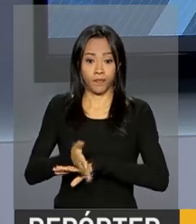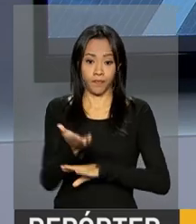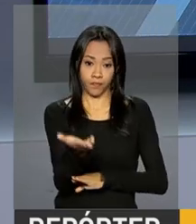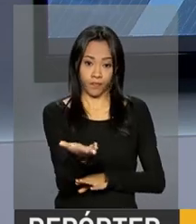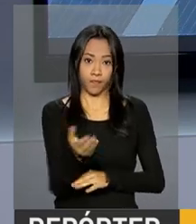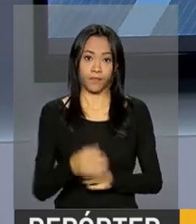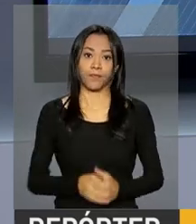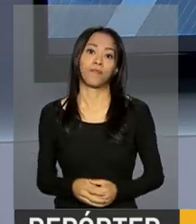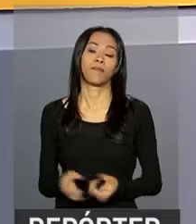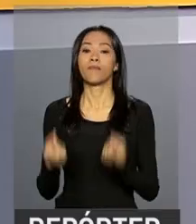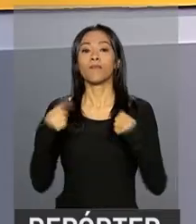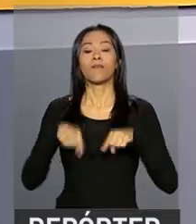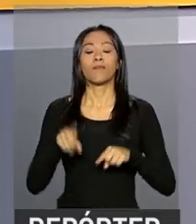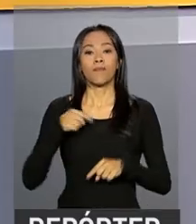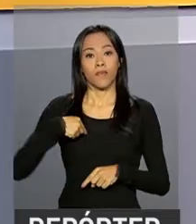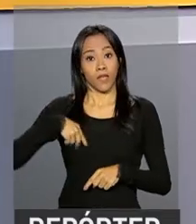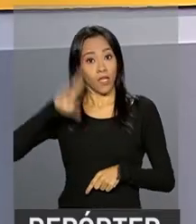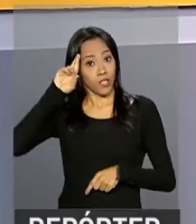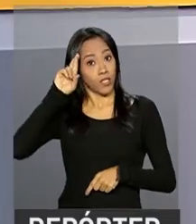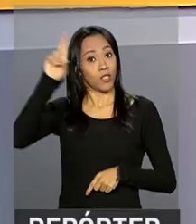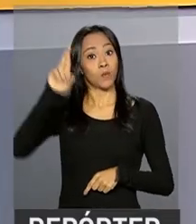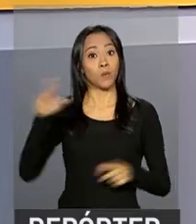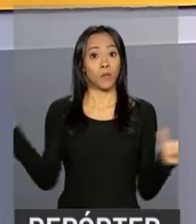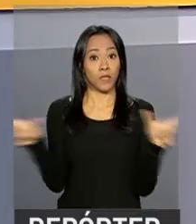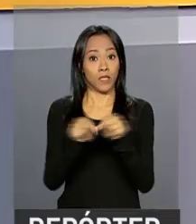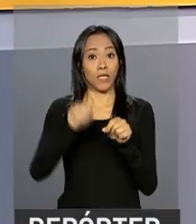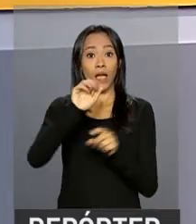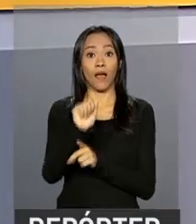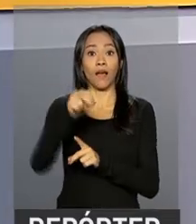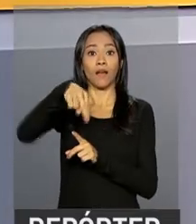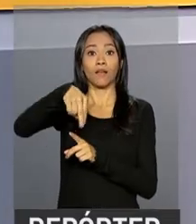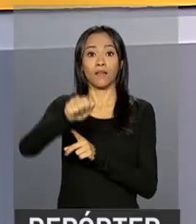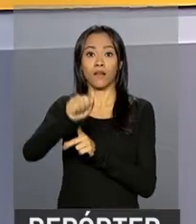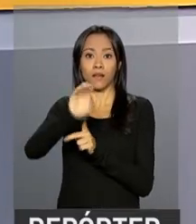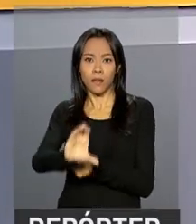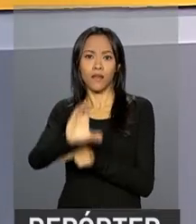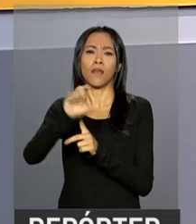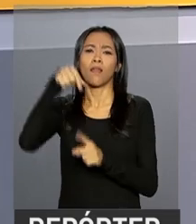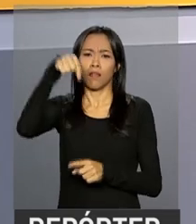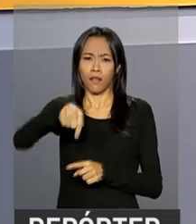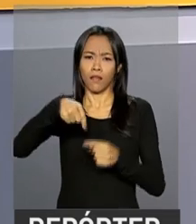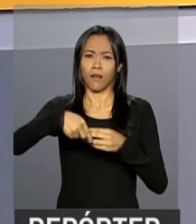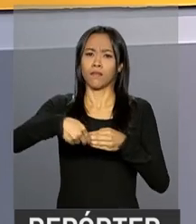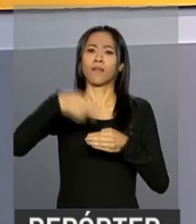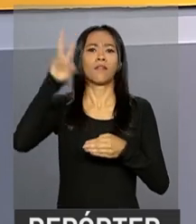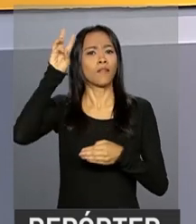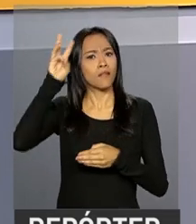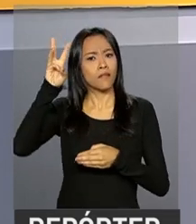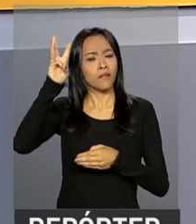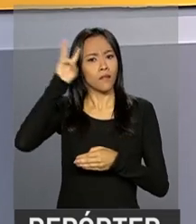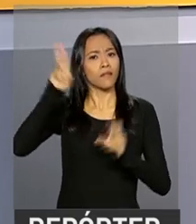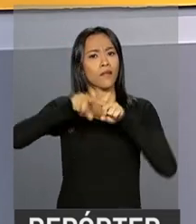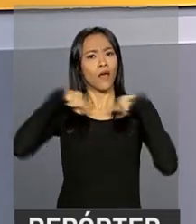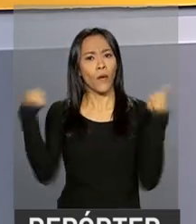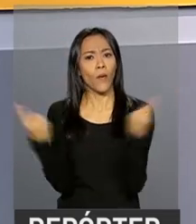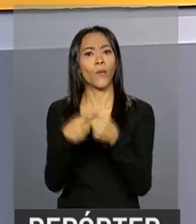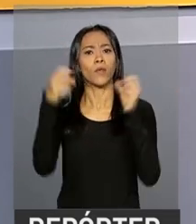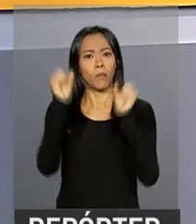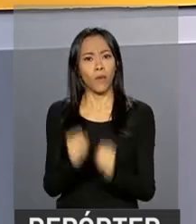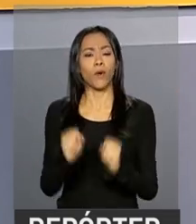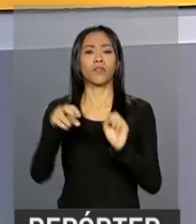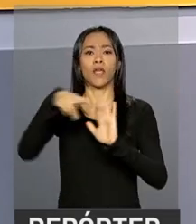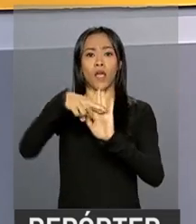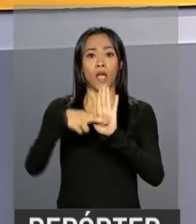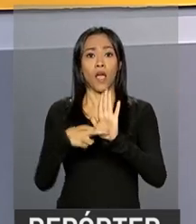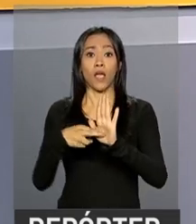internet e a diretoria da ANAC Agência Nacional de Aviação Civil se reúne nesta terça-feira E pode regulamentar o uso de